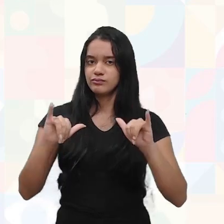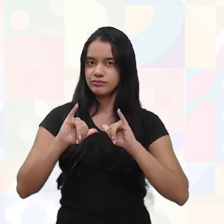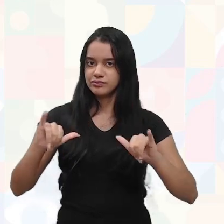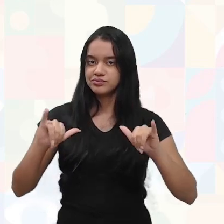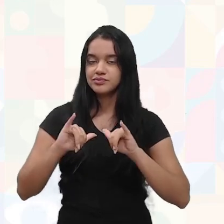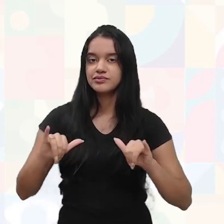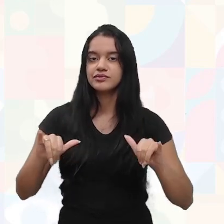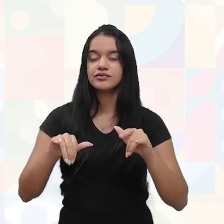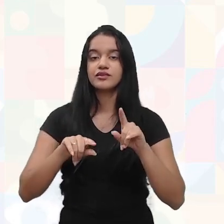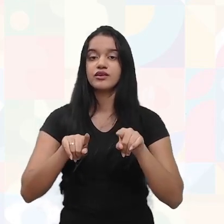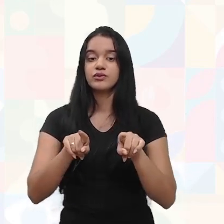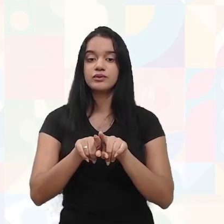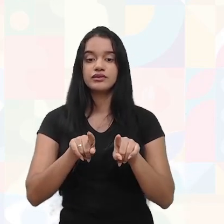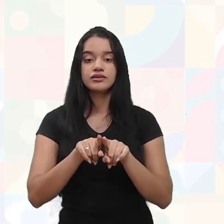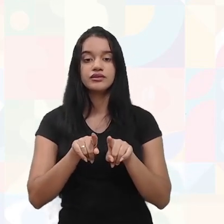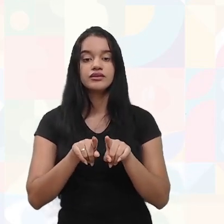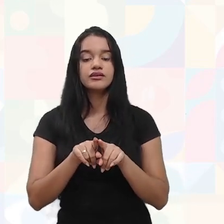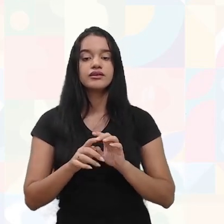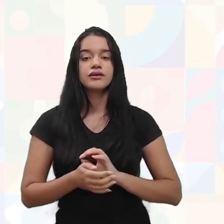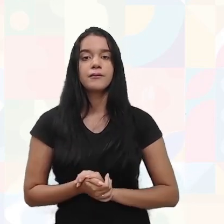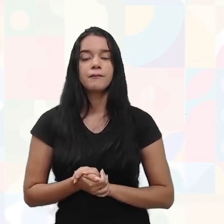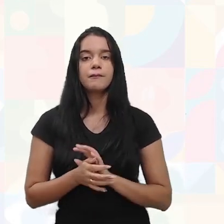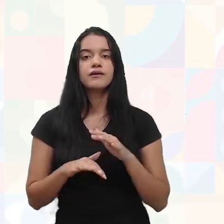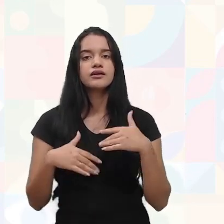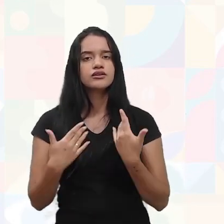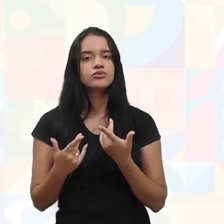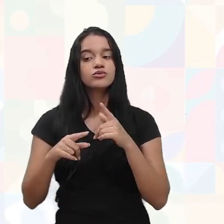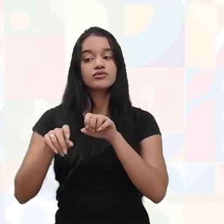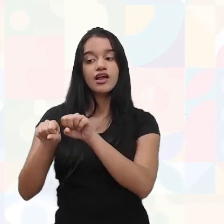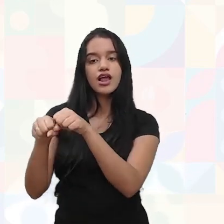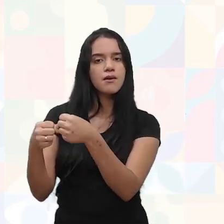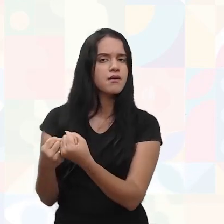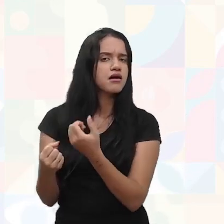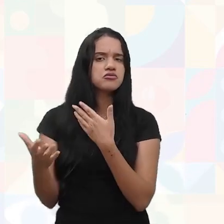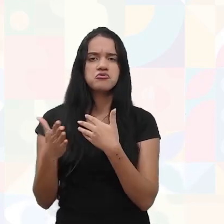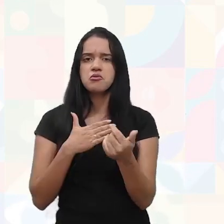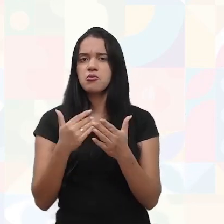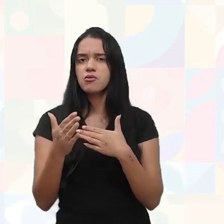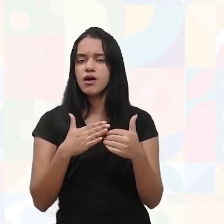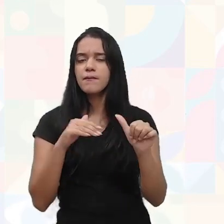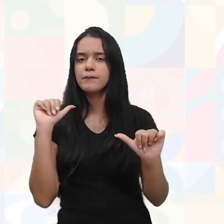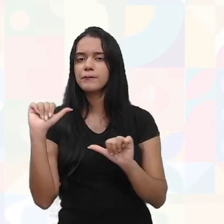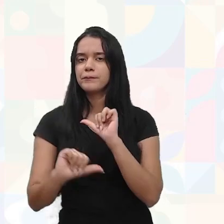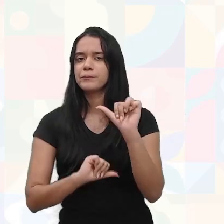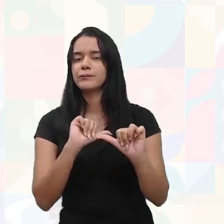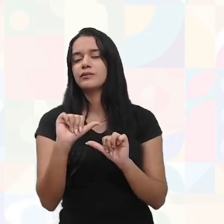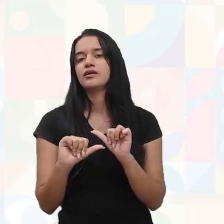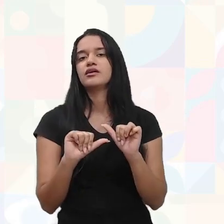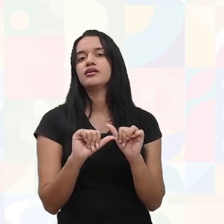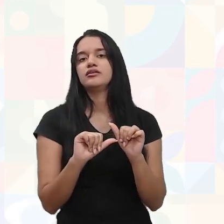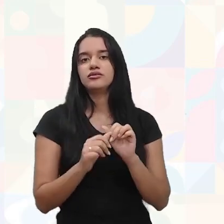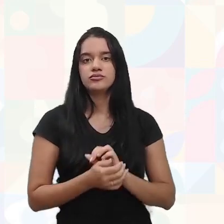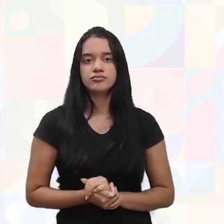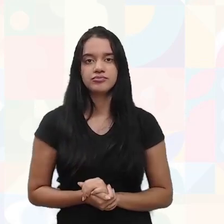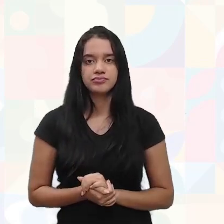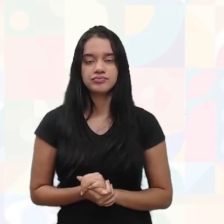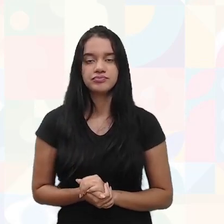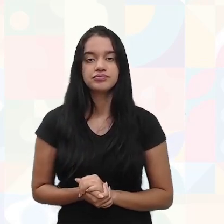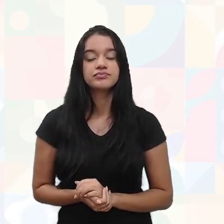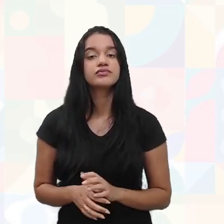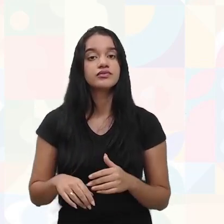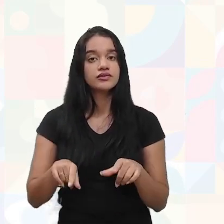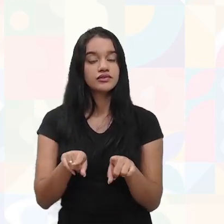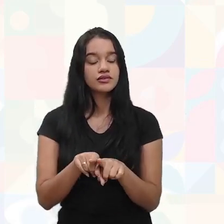seu extravio, quando ele estiver danificado ou qualquer alteração que o torne impróprio para o seu uso.